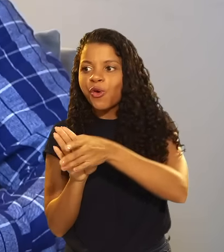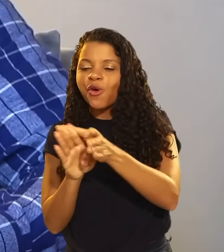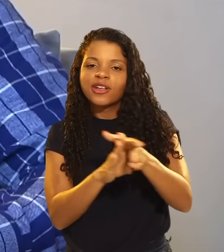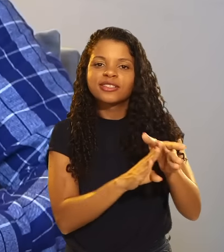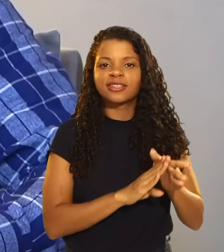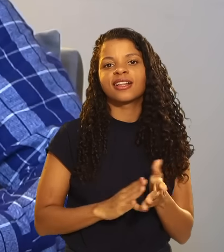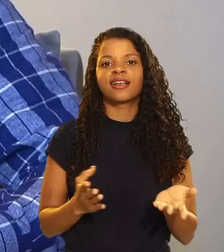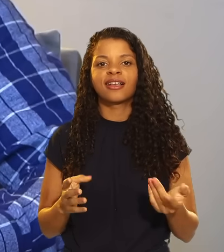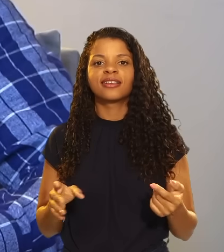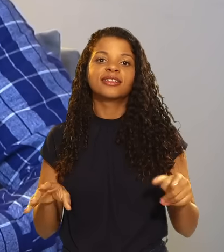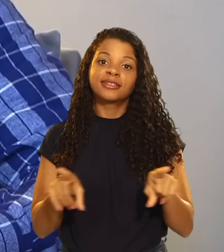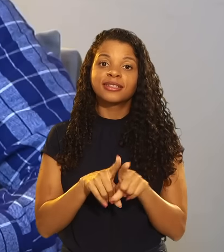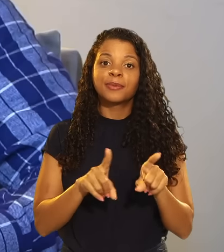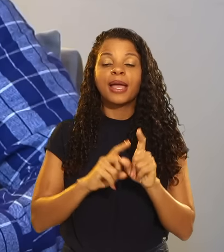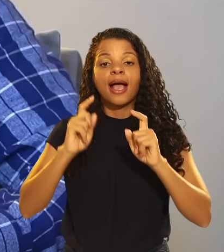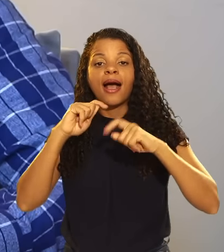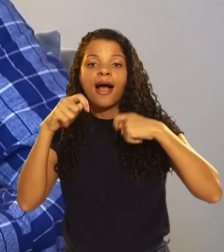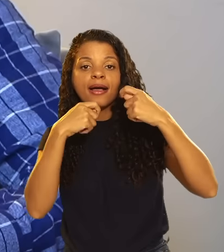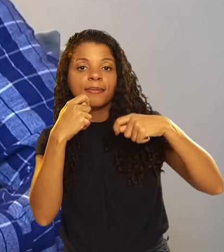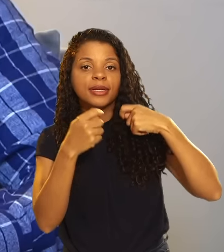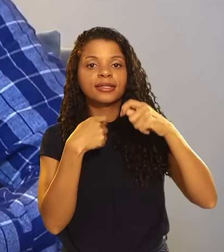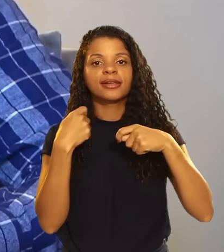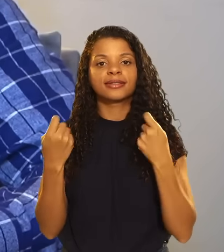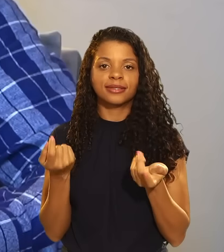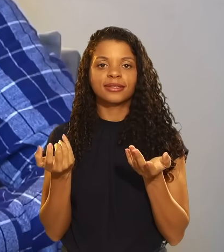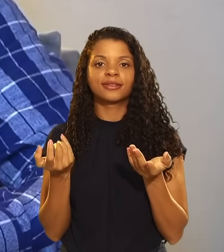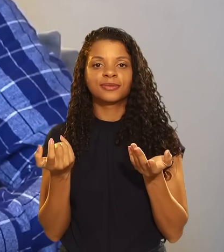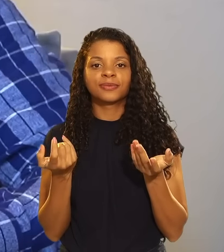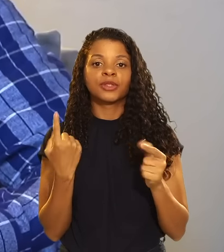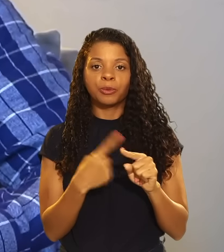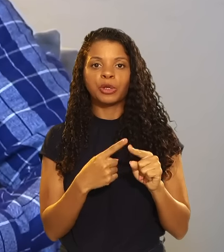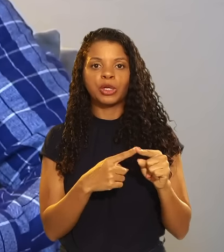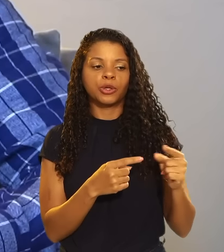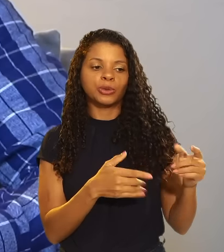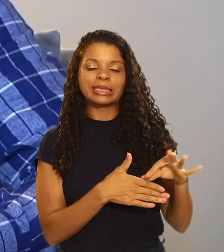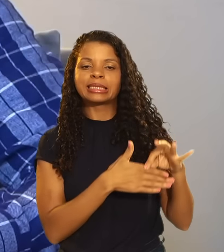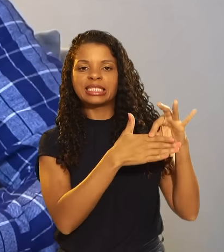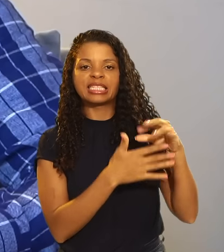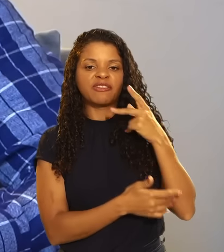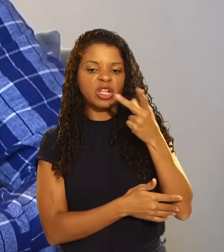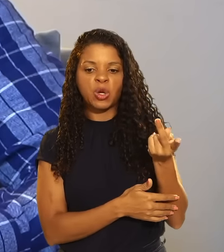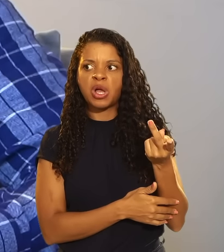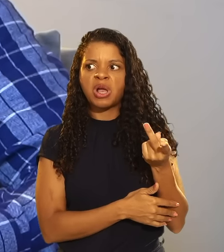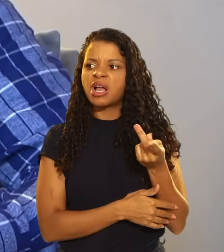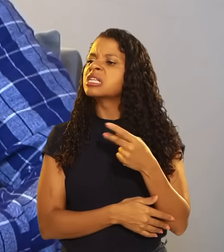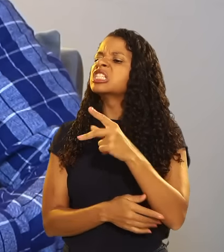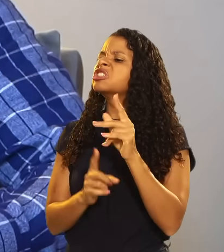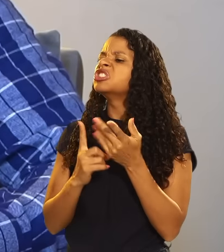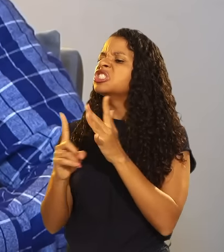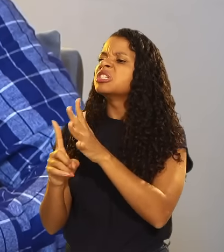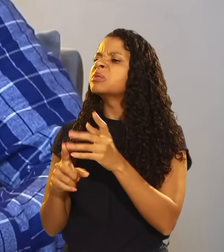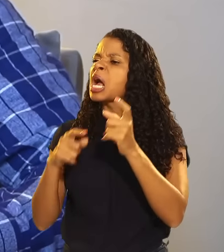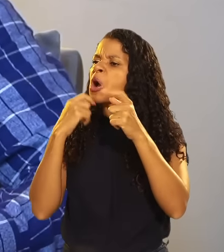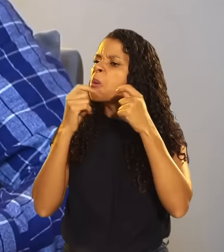que eles trouxeram aqui na fala com Jesus, dizendo que os discípulos estavam desobedecendo, né, a ordem ali de guardar o sábado,